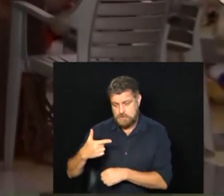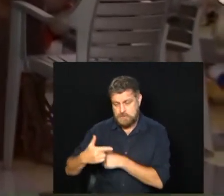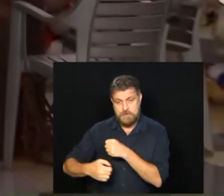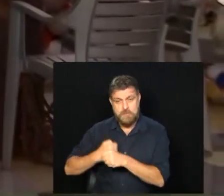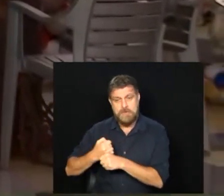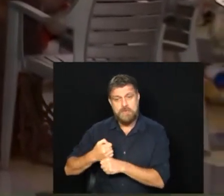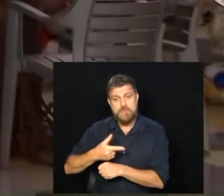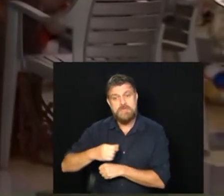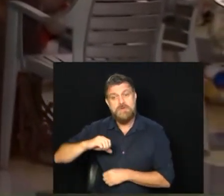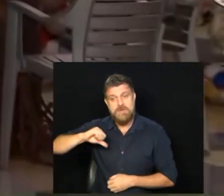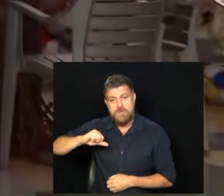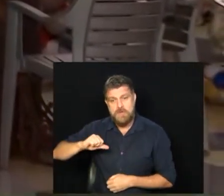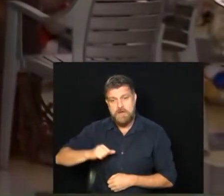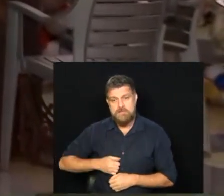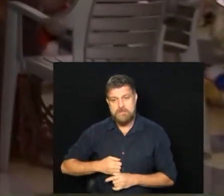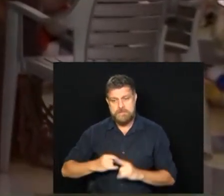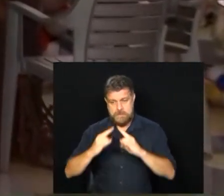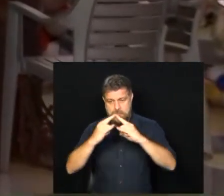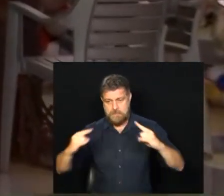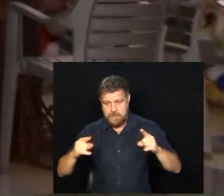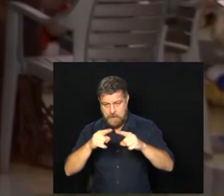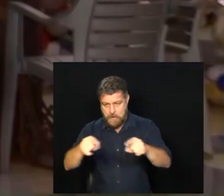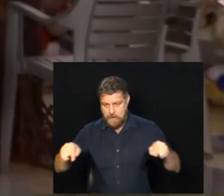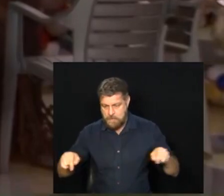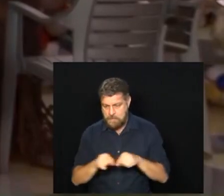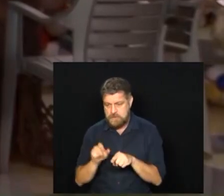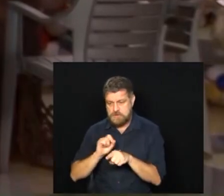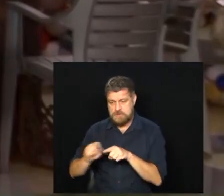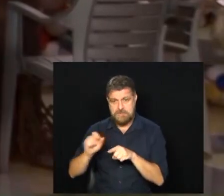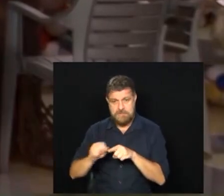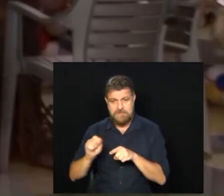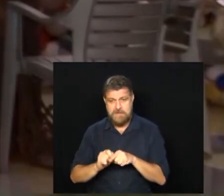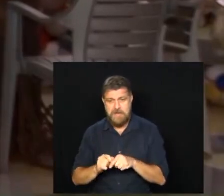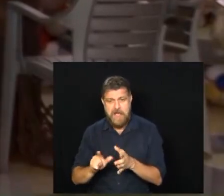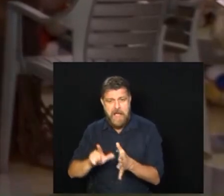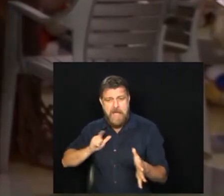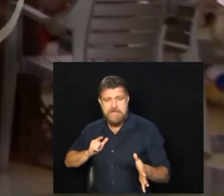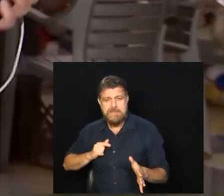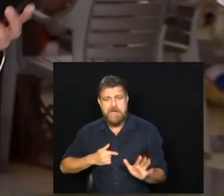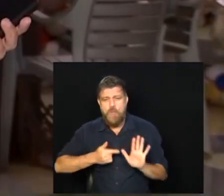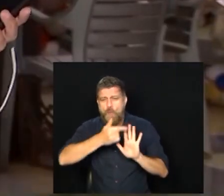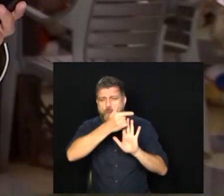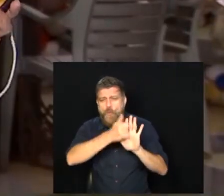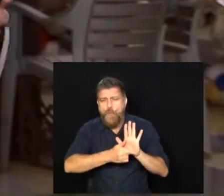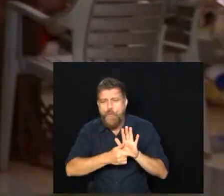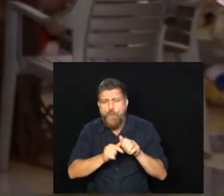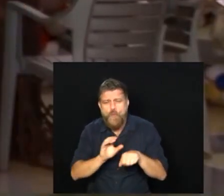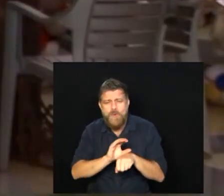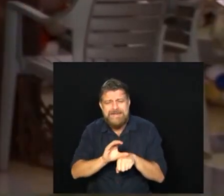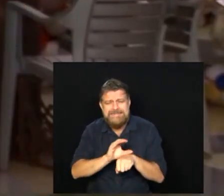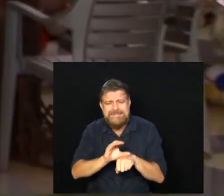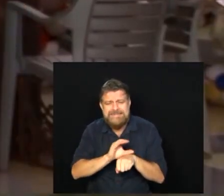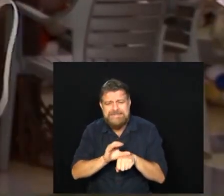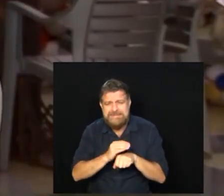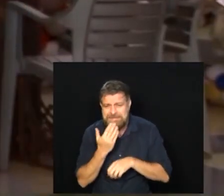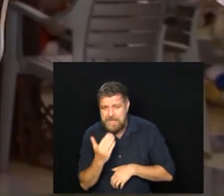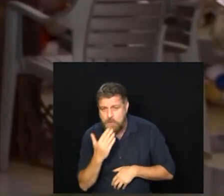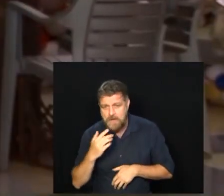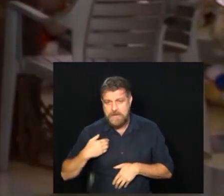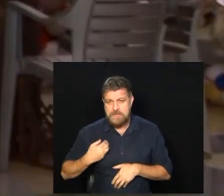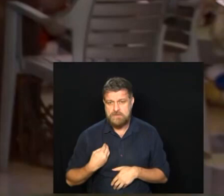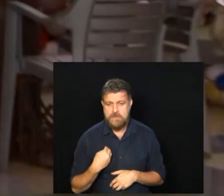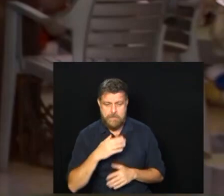esse galpão. Eu sempre falo que ele era uma tela em branco, né? Ele foi todo cinza no começo e a gente foi